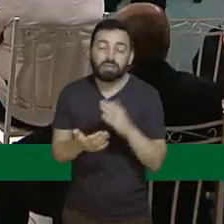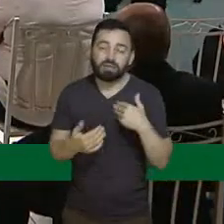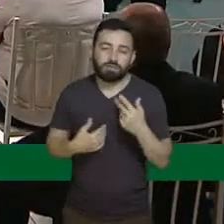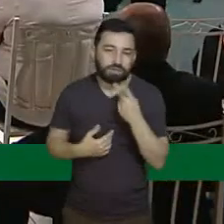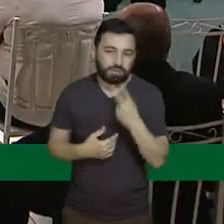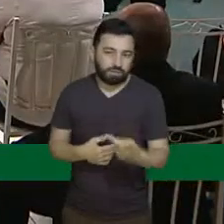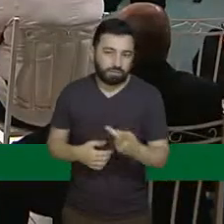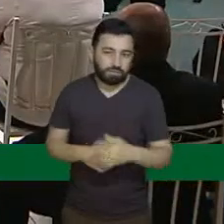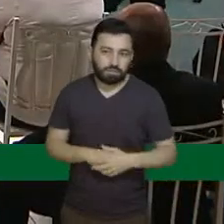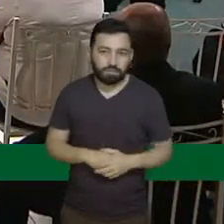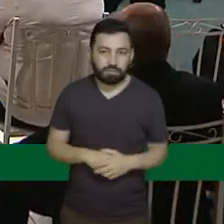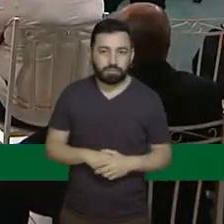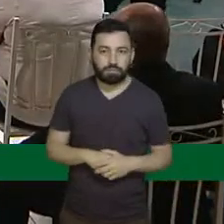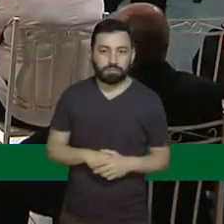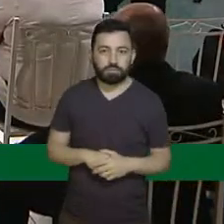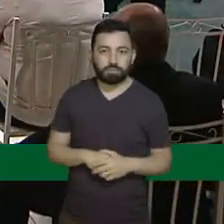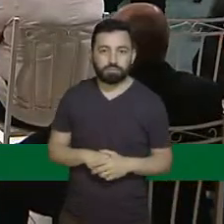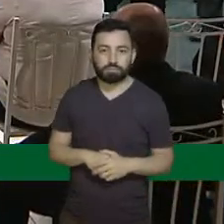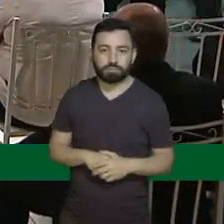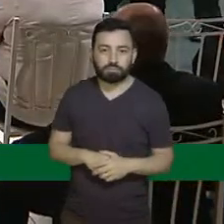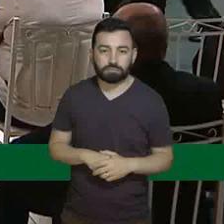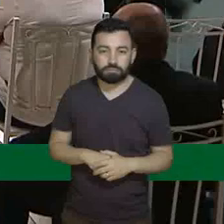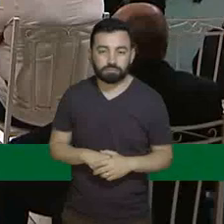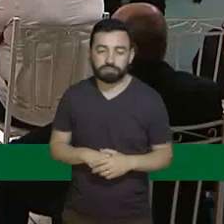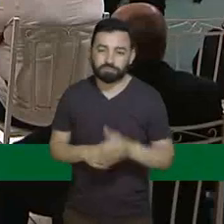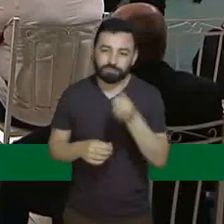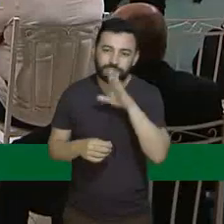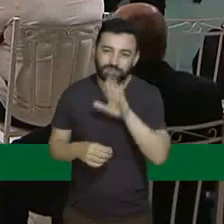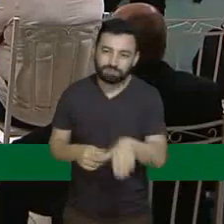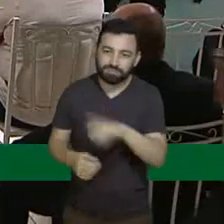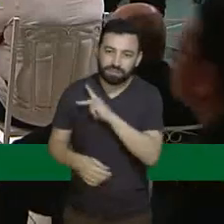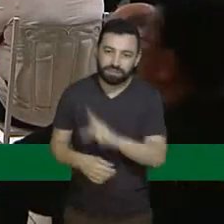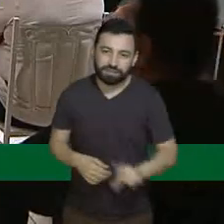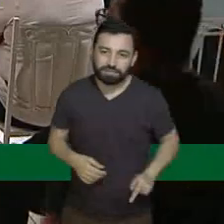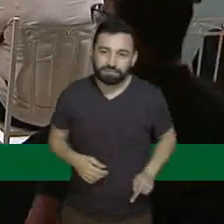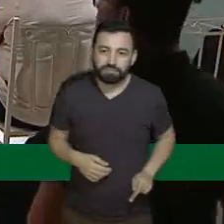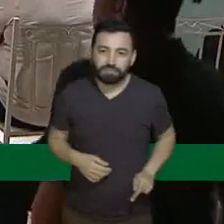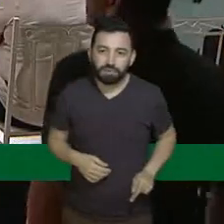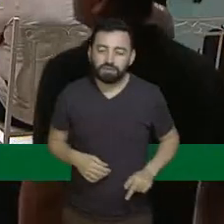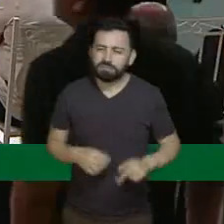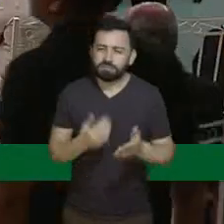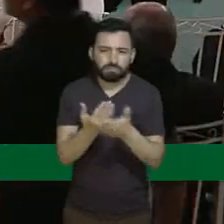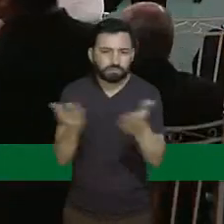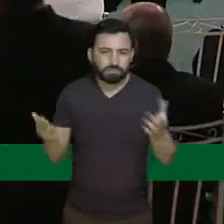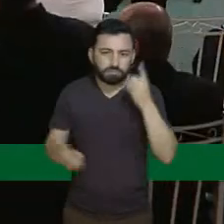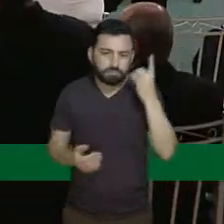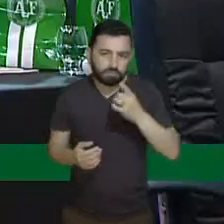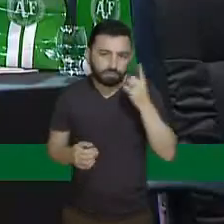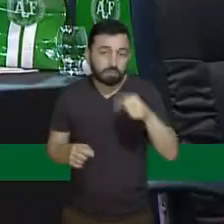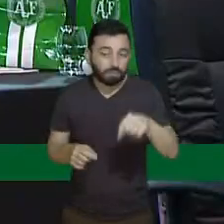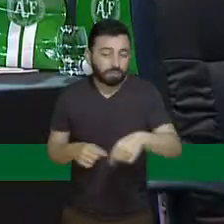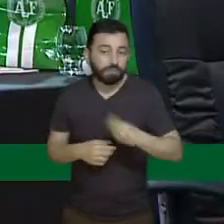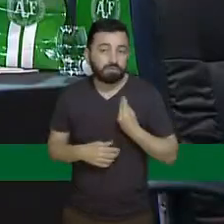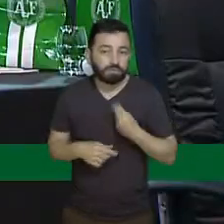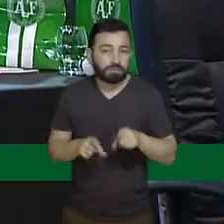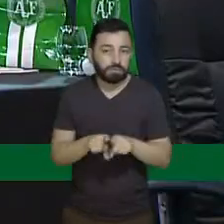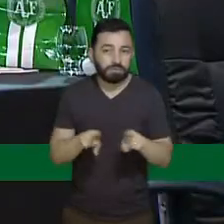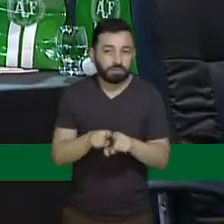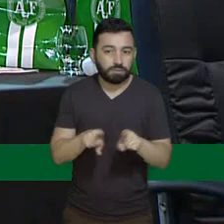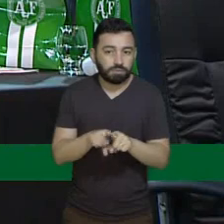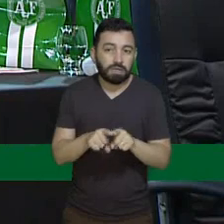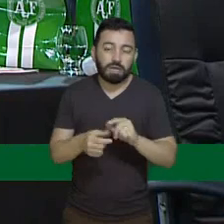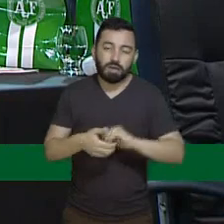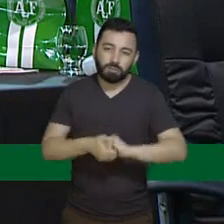deputado Massocco. Boa tarde, presidente. Demais deputados, deputados aqui presentes,